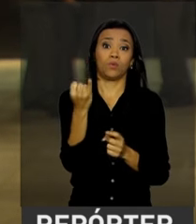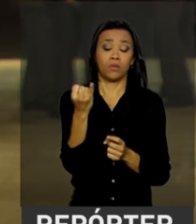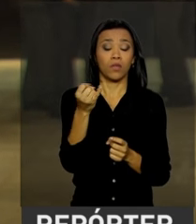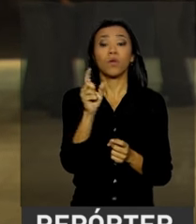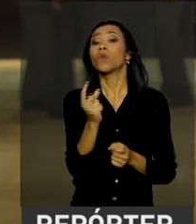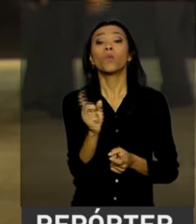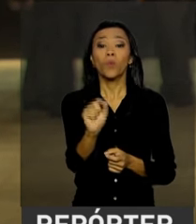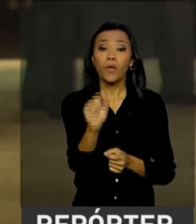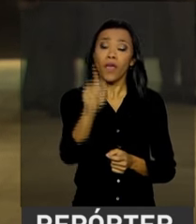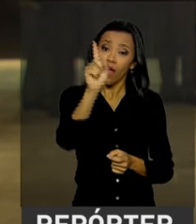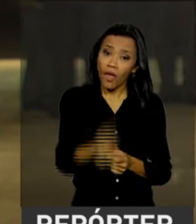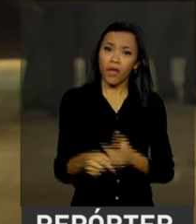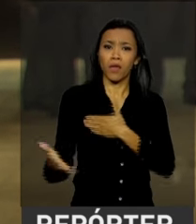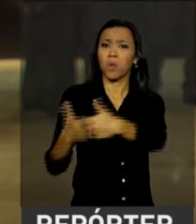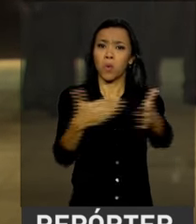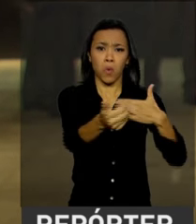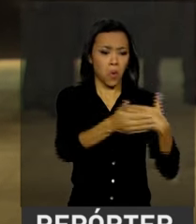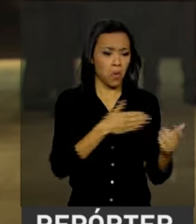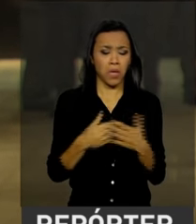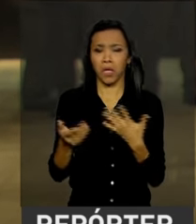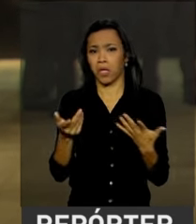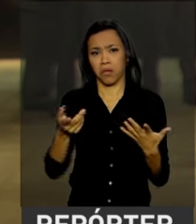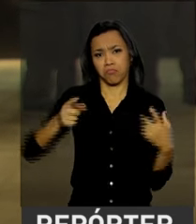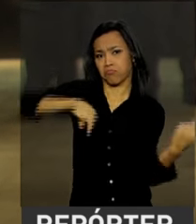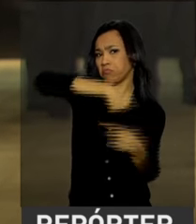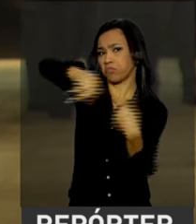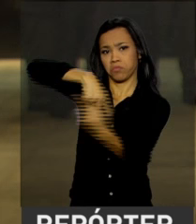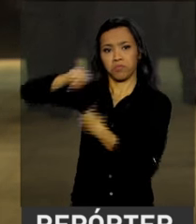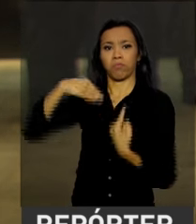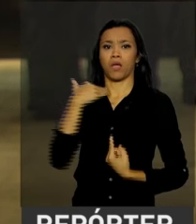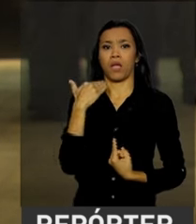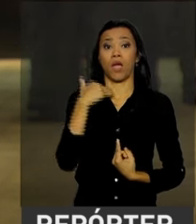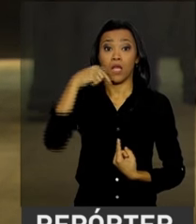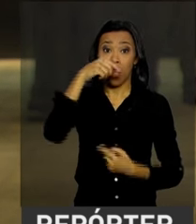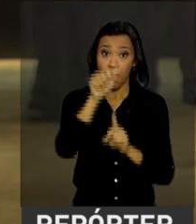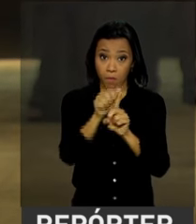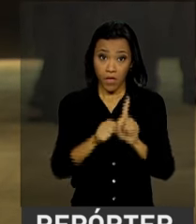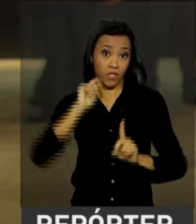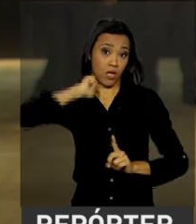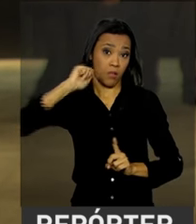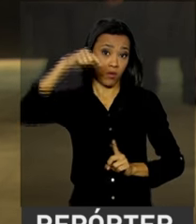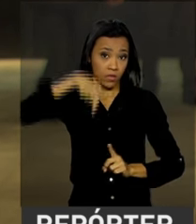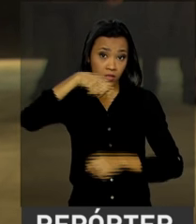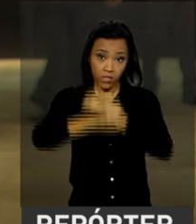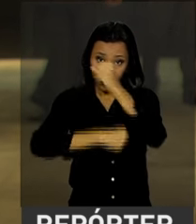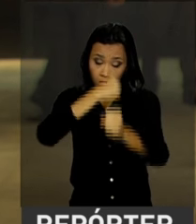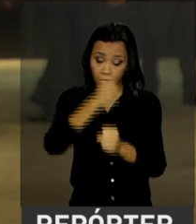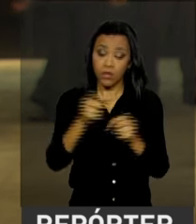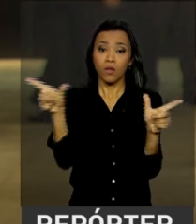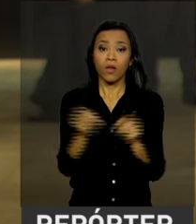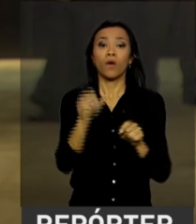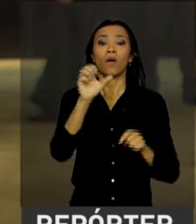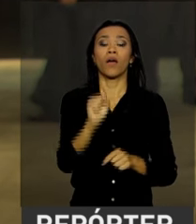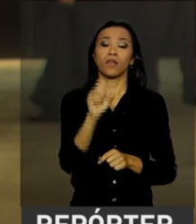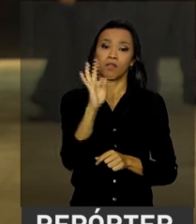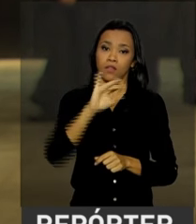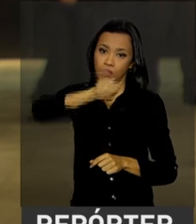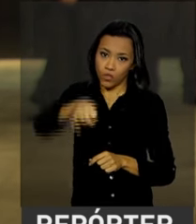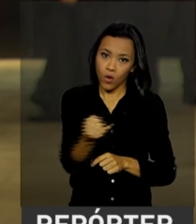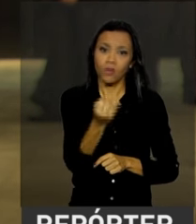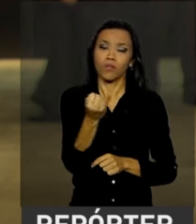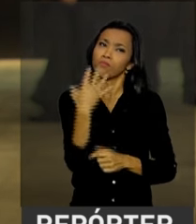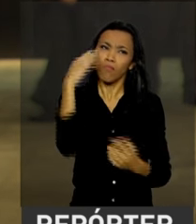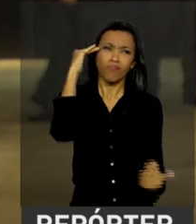o que ocorre em qualquer operação bancária. Em abril deste ano, o Supremo Tribunal Federal acatou o pedido de 11